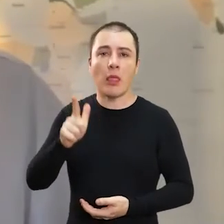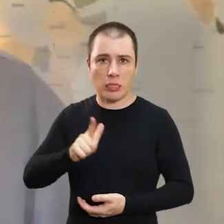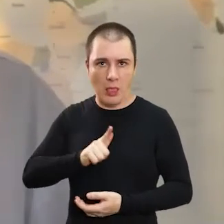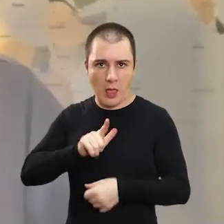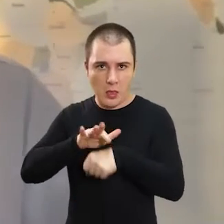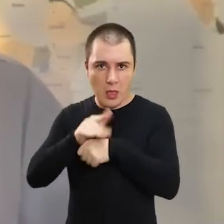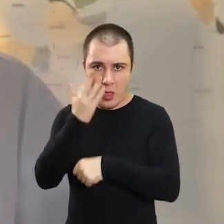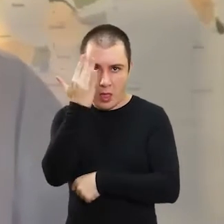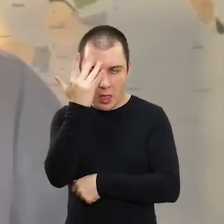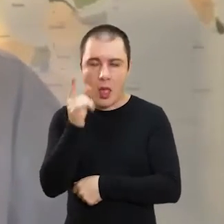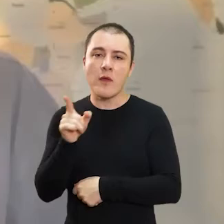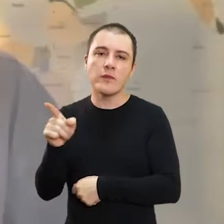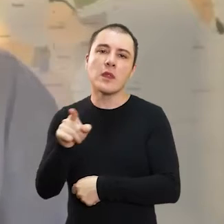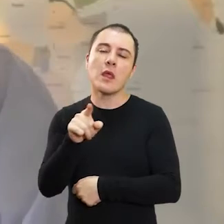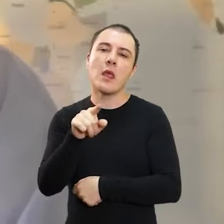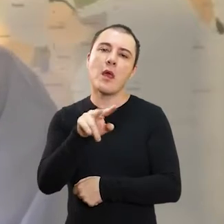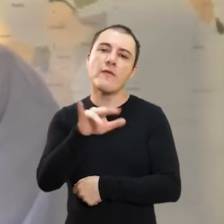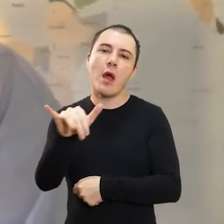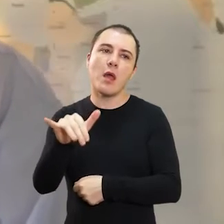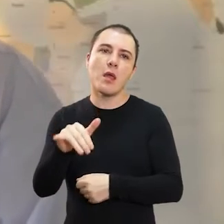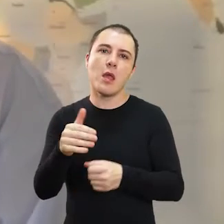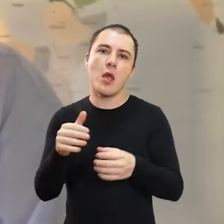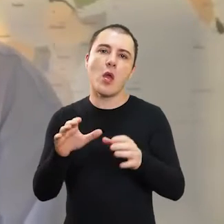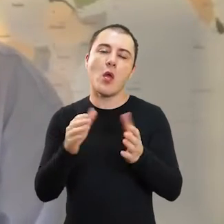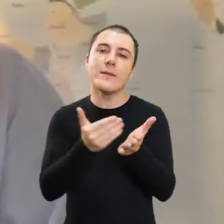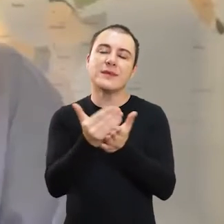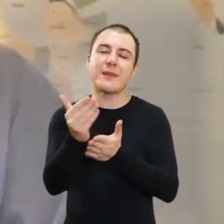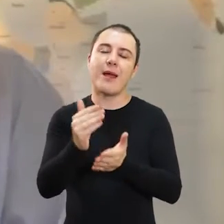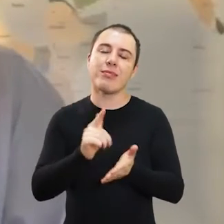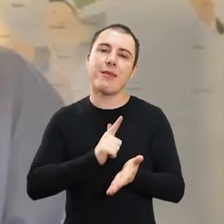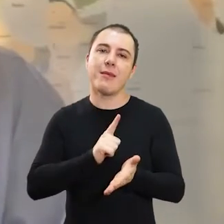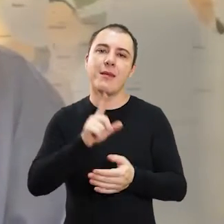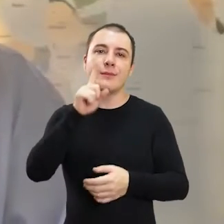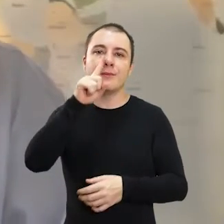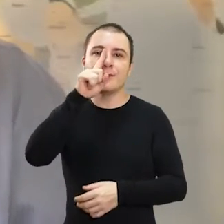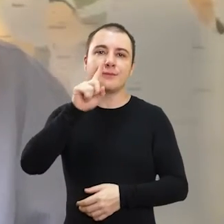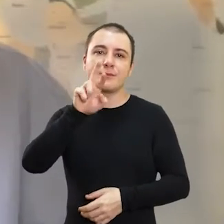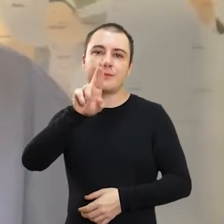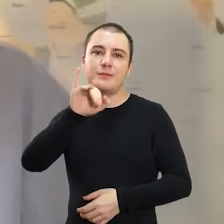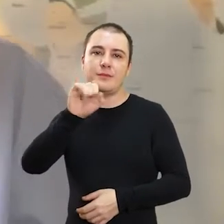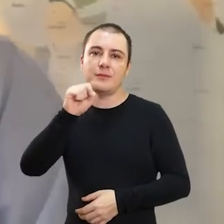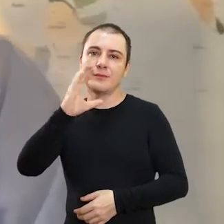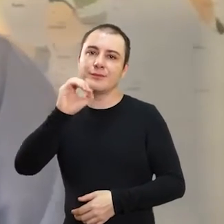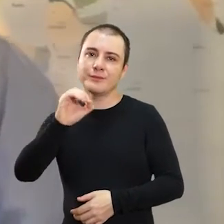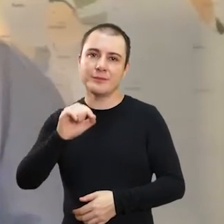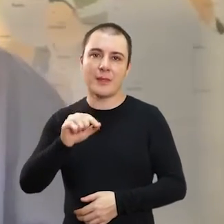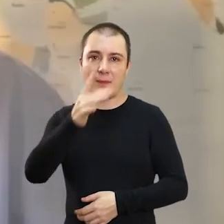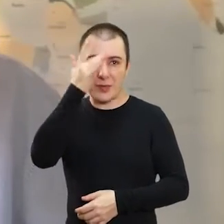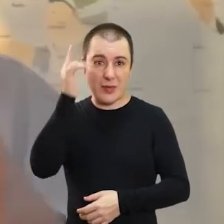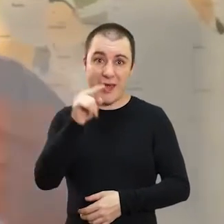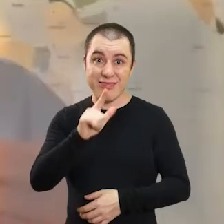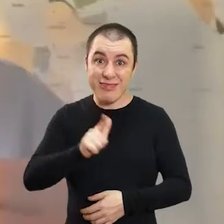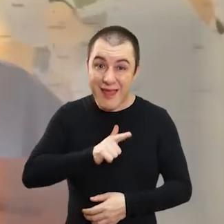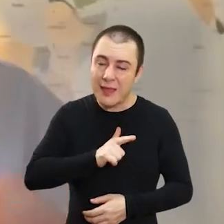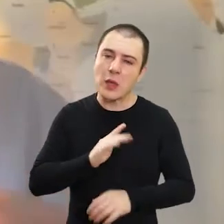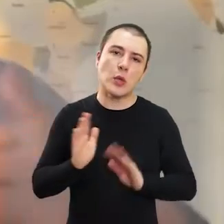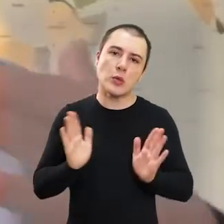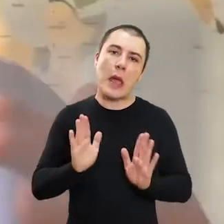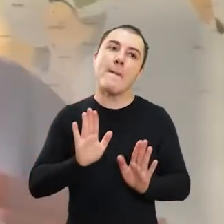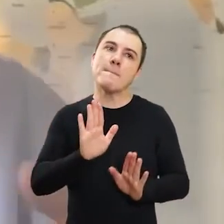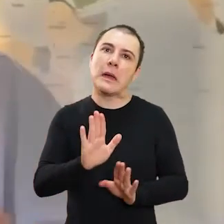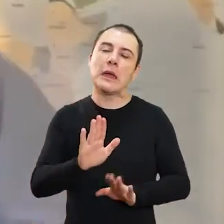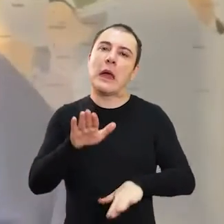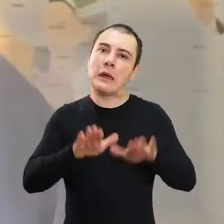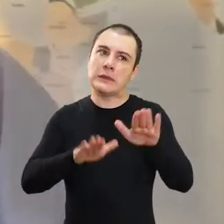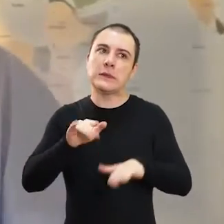glaucoma, você entra no grupo de risco, né? O que é grupo de risco? Não é pessoas que vão ter, mas ela tem realmente uma